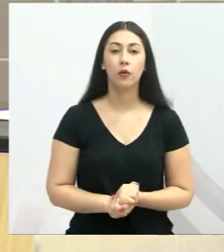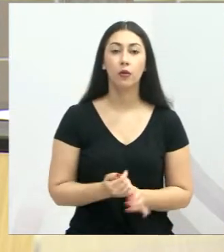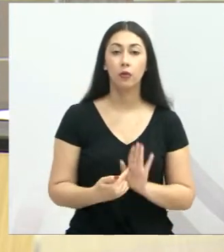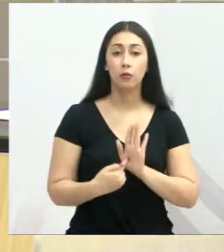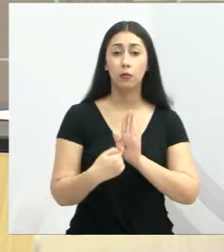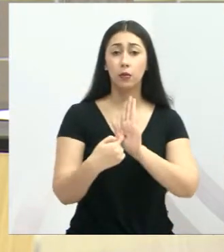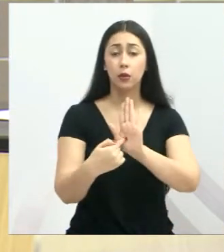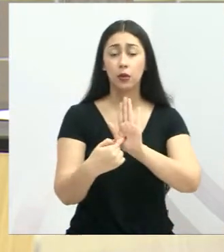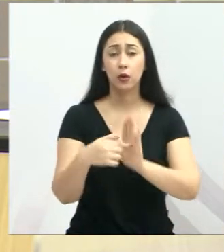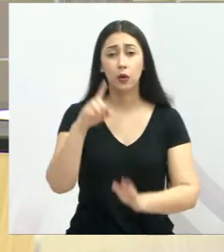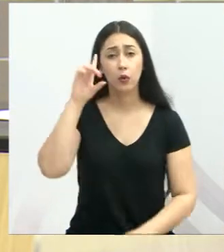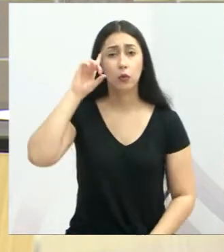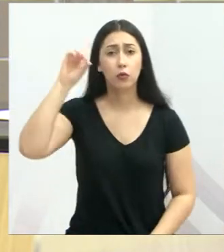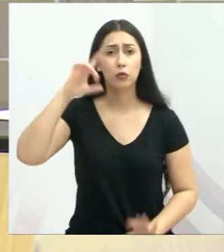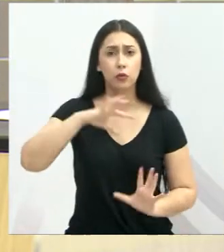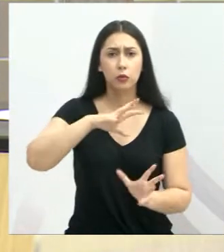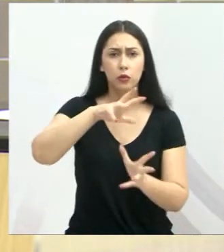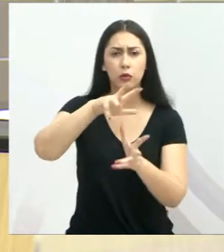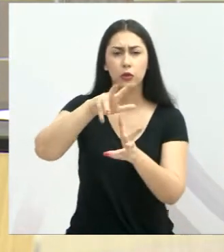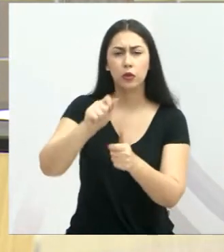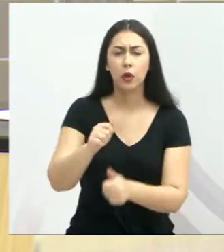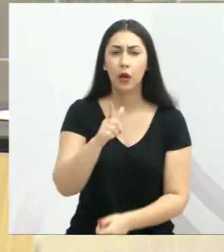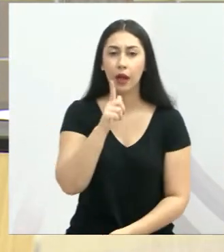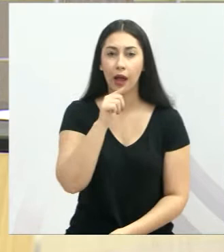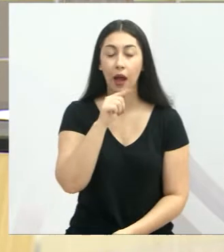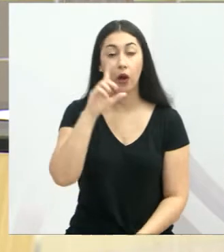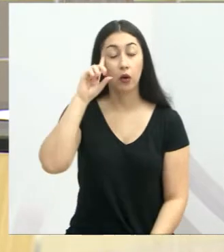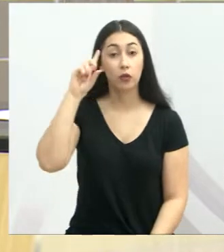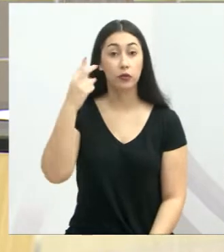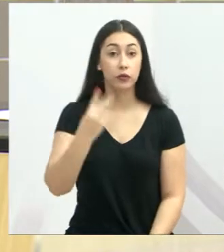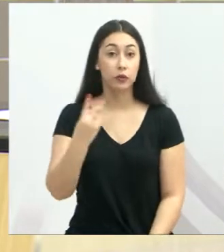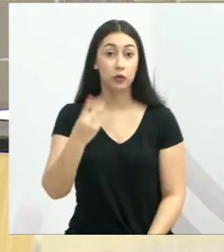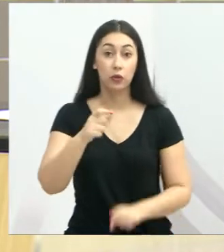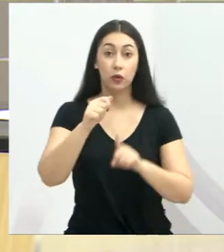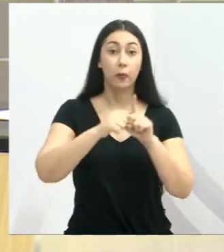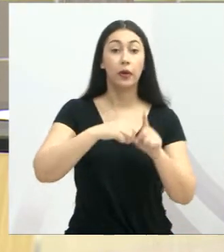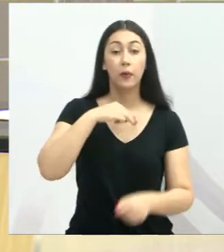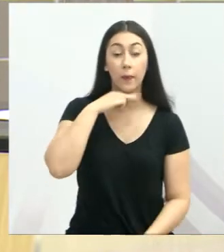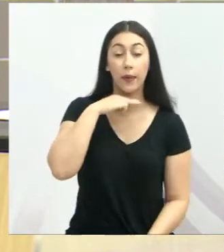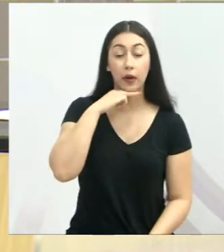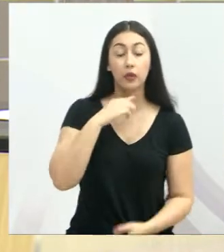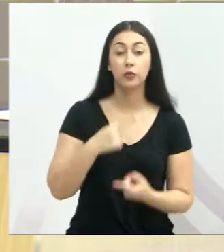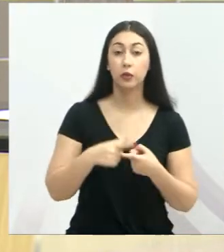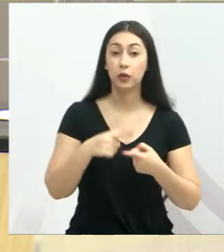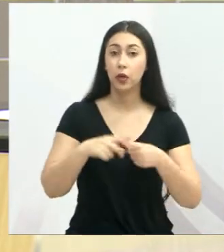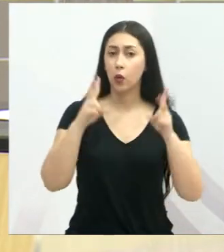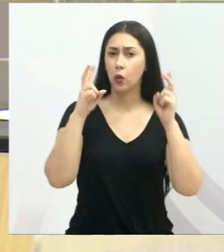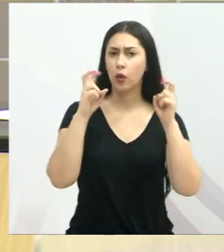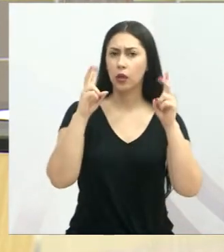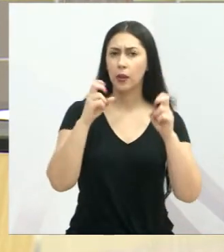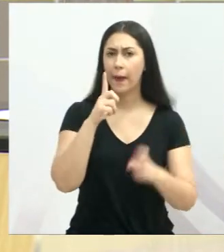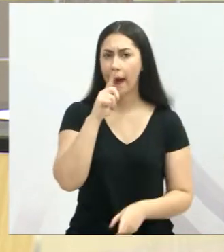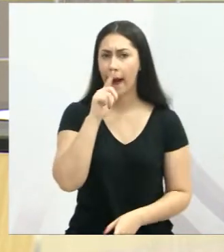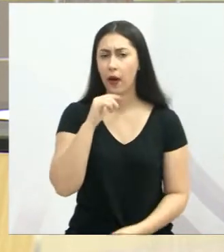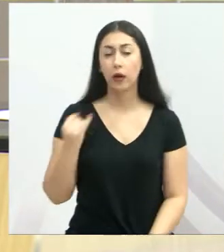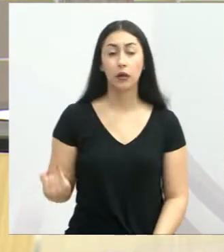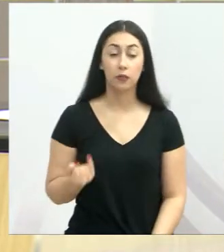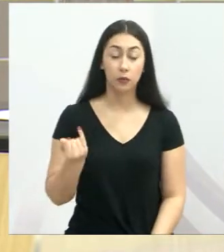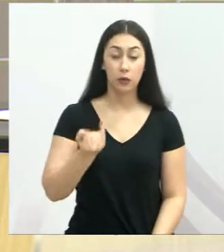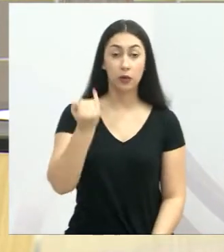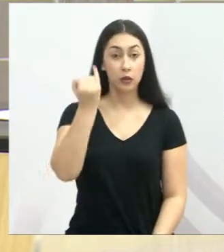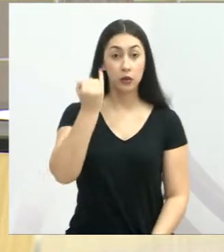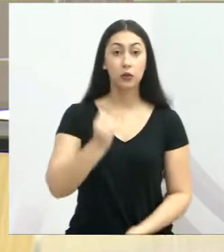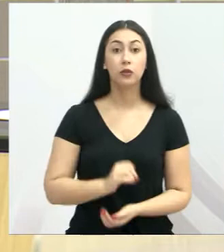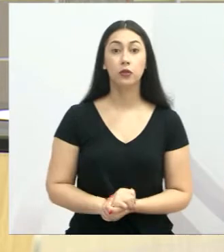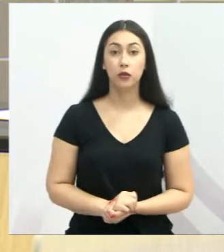transcurso do Dia Mundial da Água, 22 de março, tendo em vista a importância dos termos-alvo da celebração dessa data,